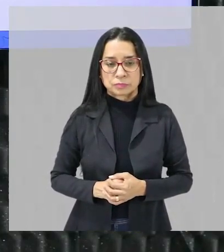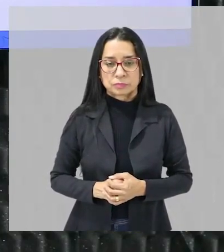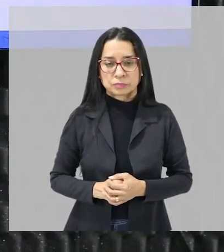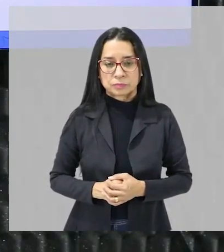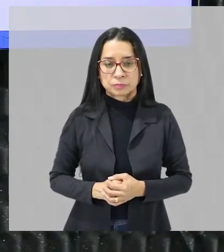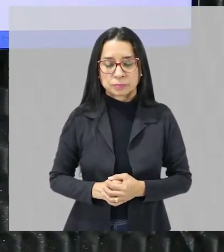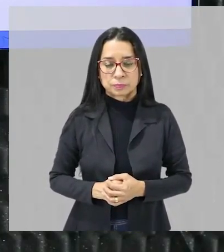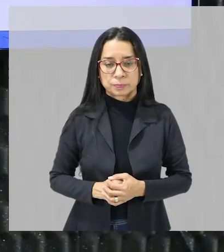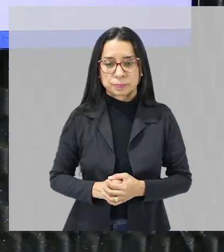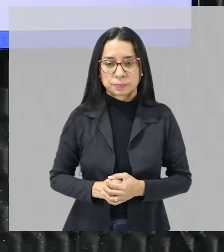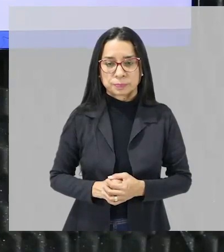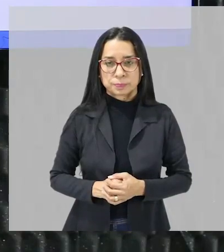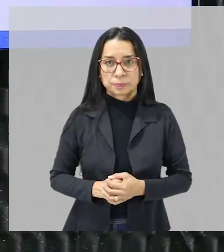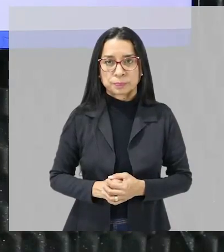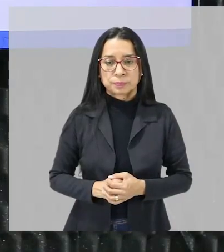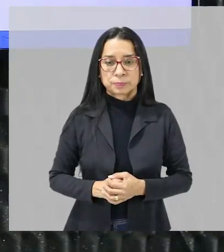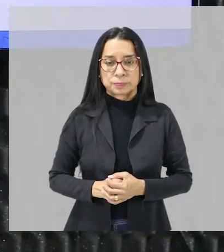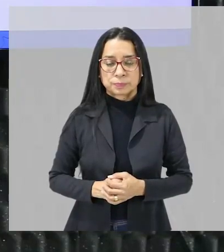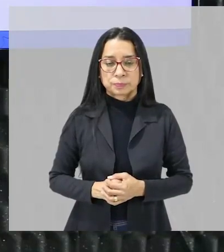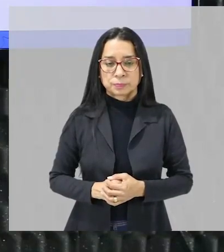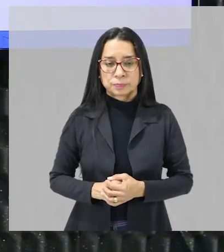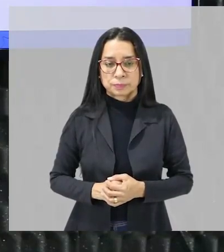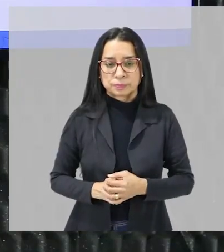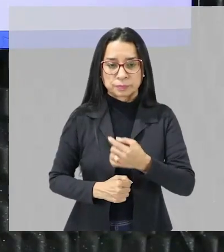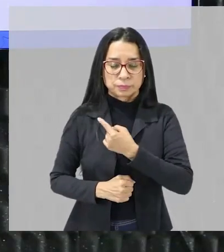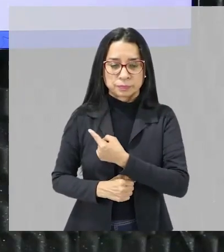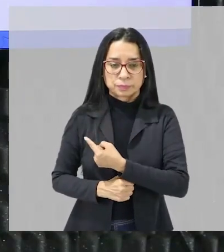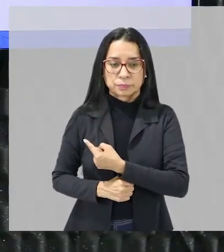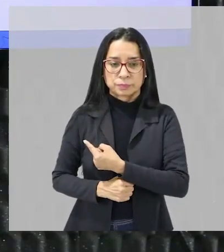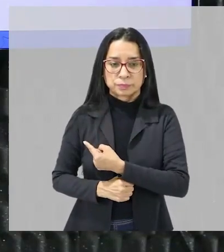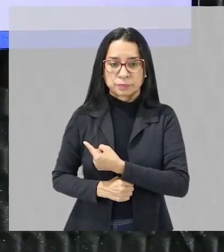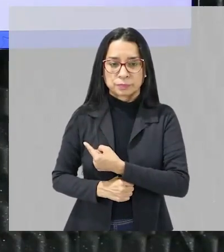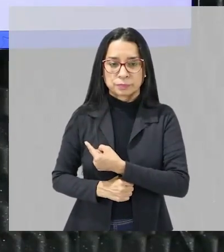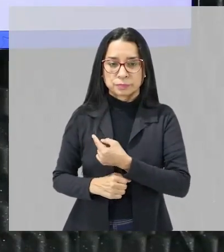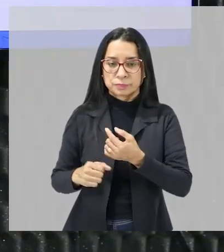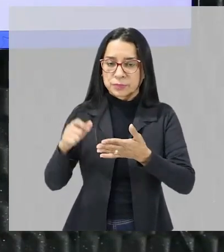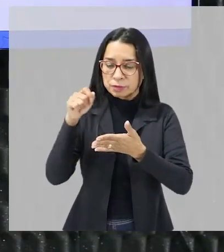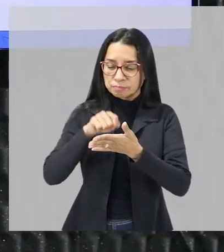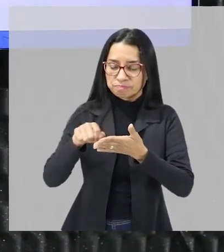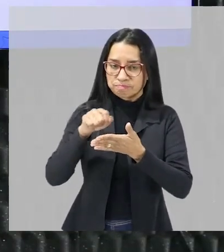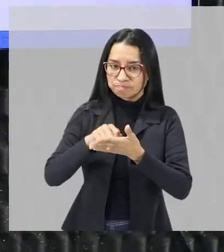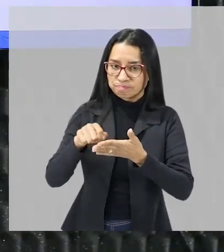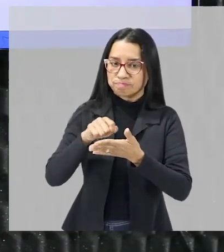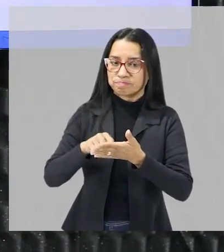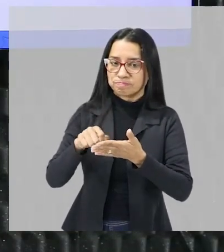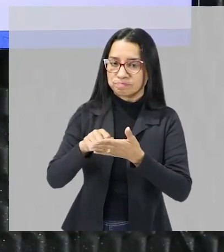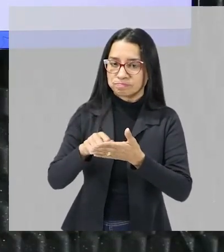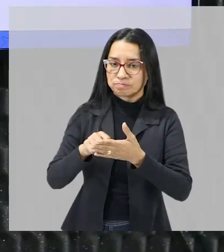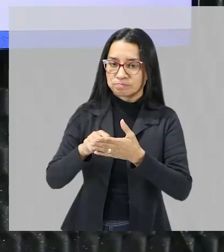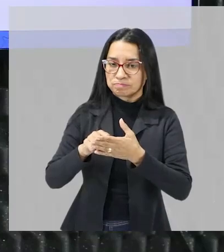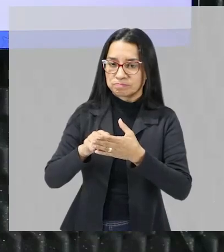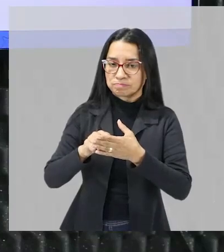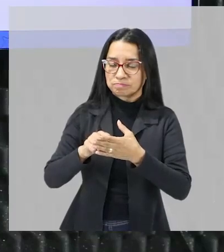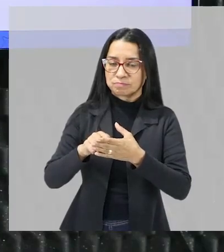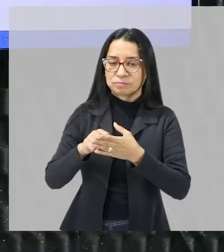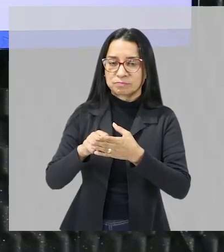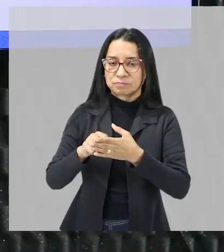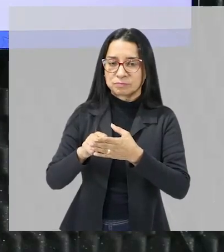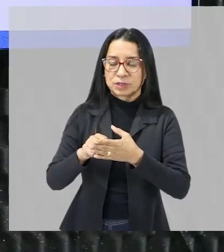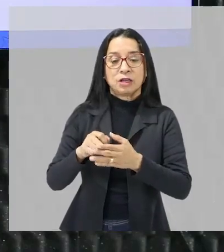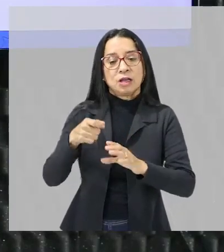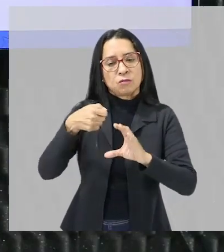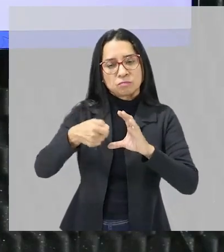existente. Portanto, grifa agora. Escrever, filmar ou emitir